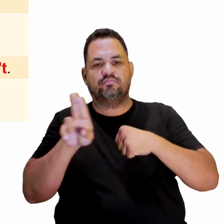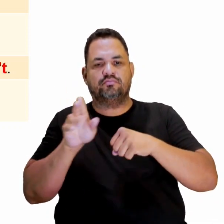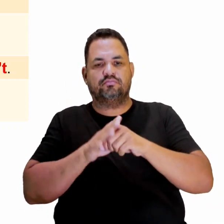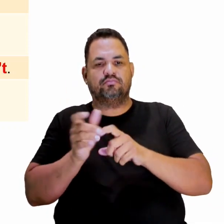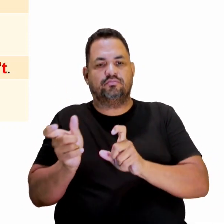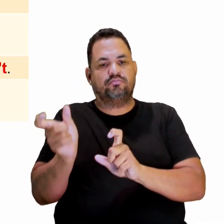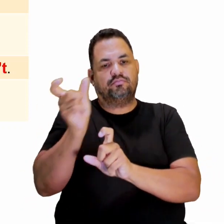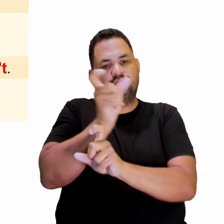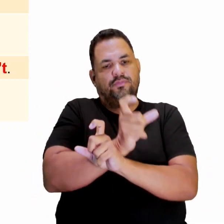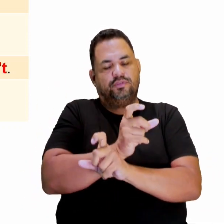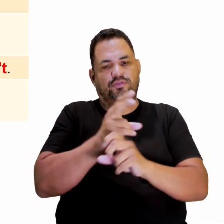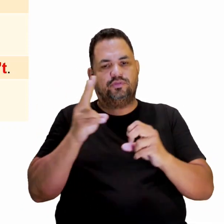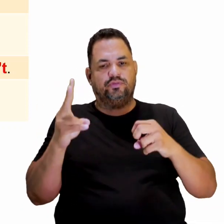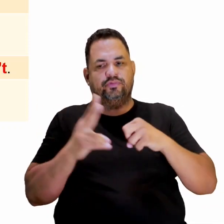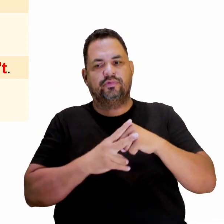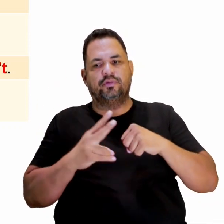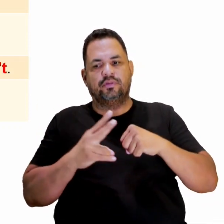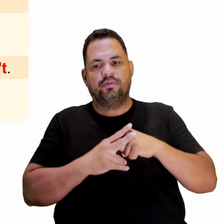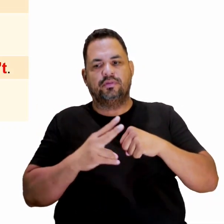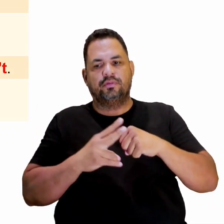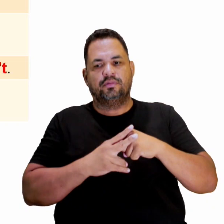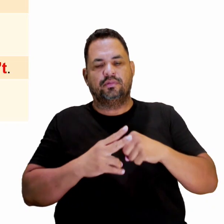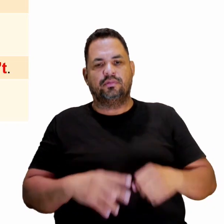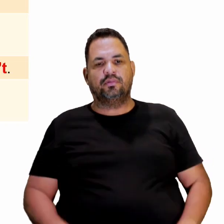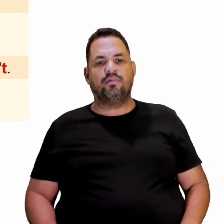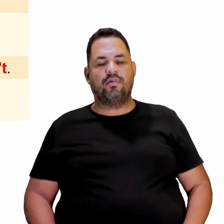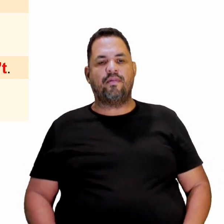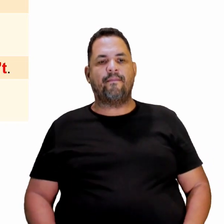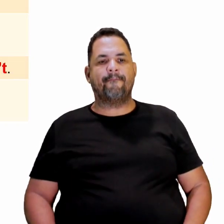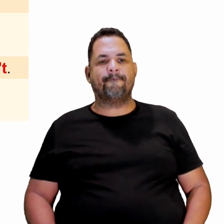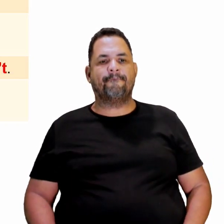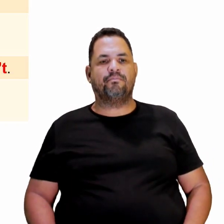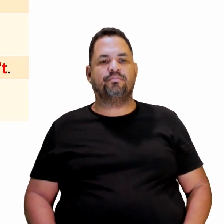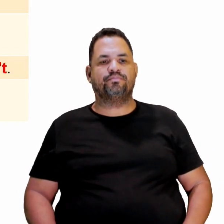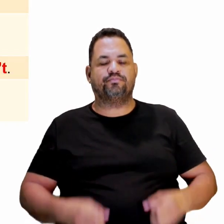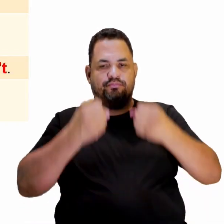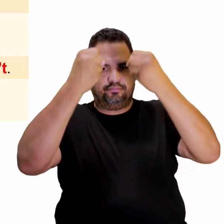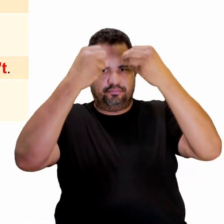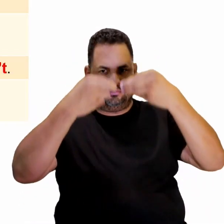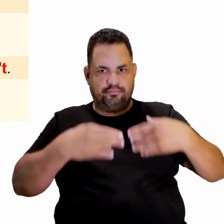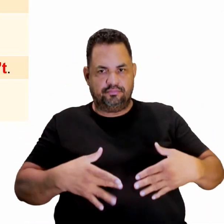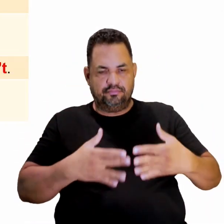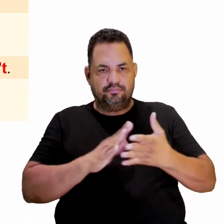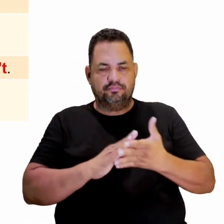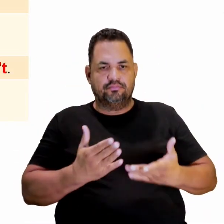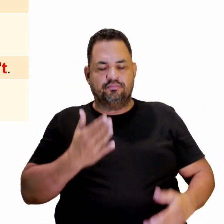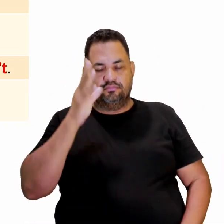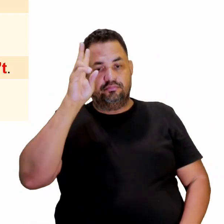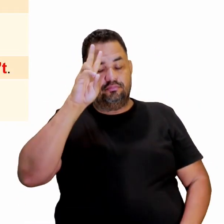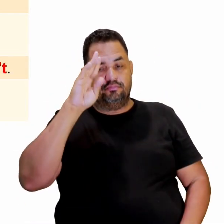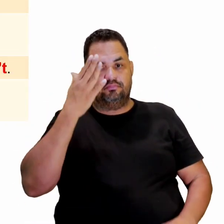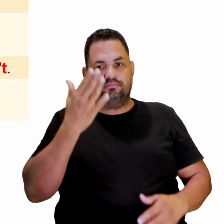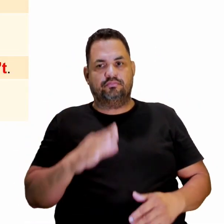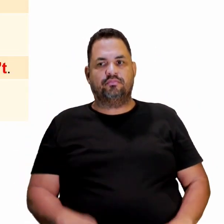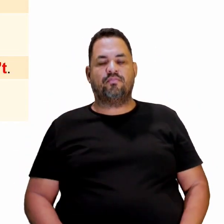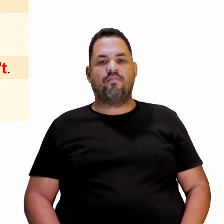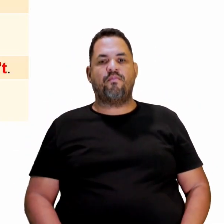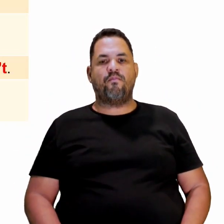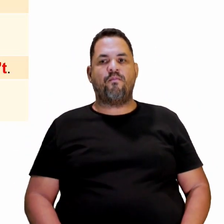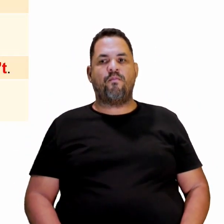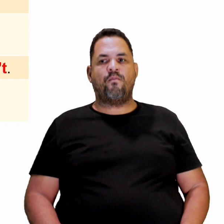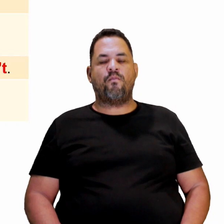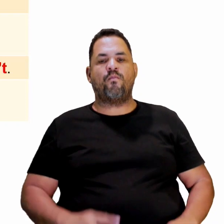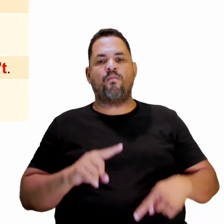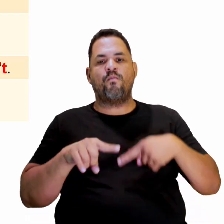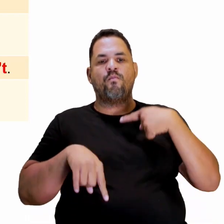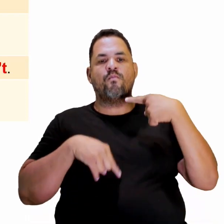antes do verbo will, tá? Aqui eu não coloquei na nossa revisão, mas eu estou pincelando para vocês lembrarem. Então, para fazer pergunta, o will na frente,